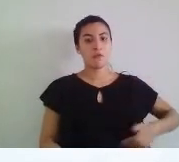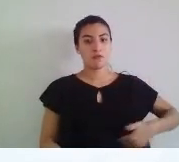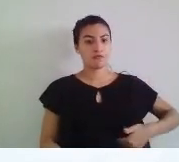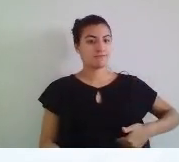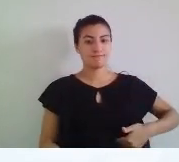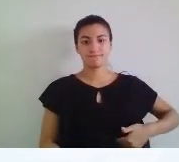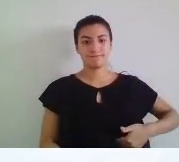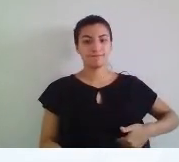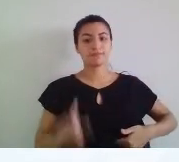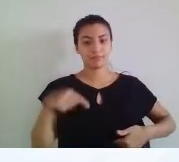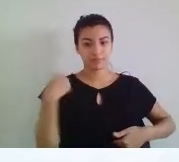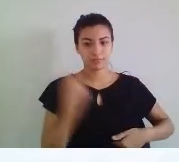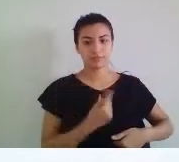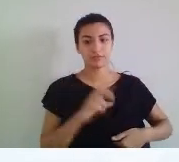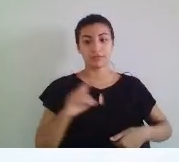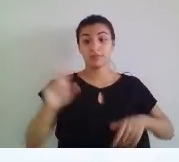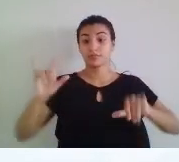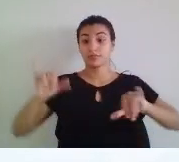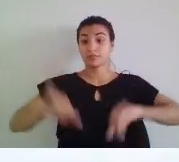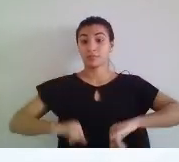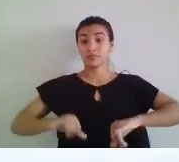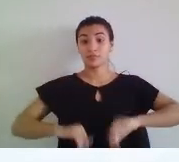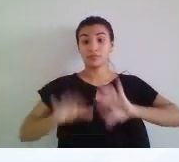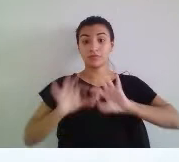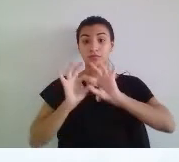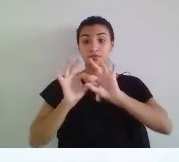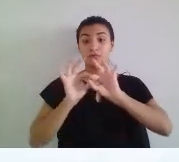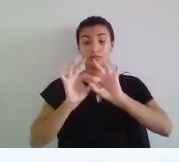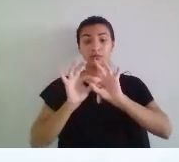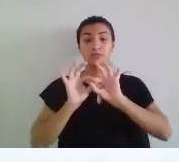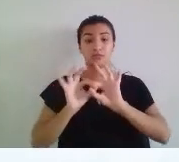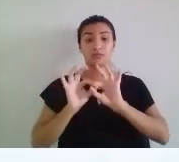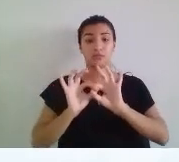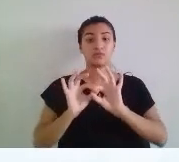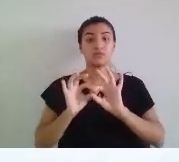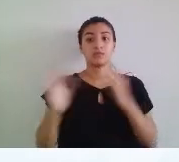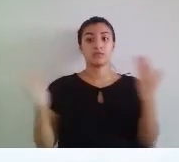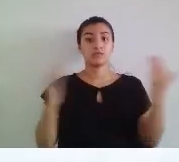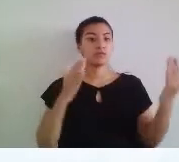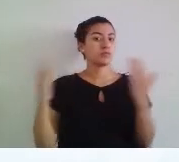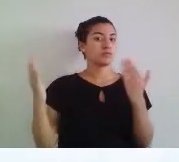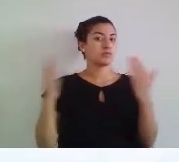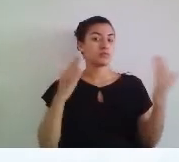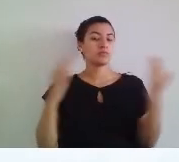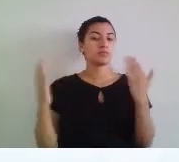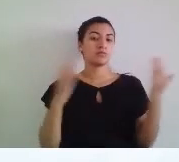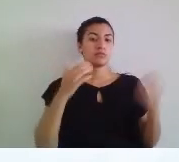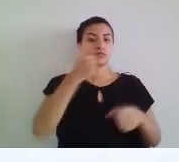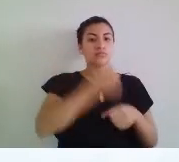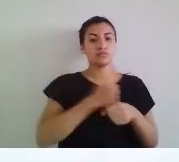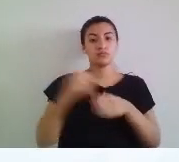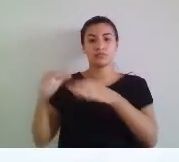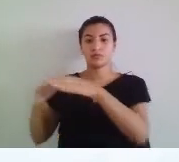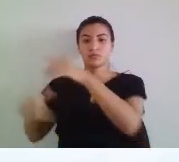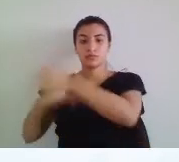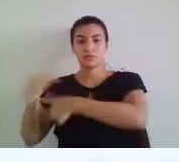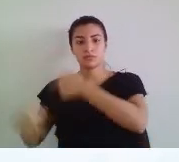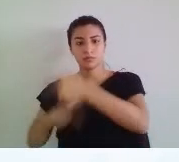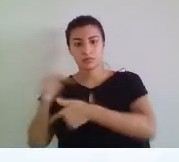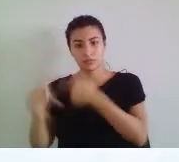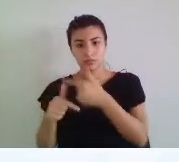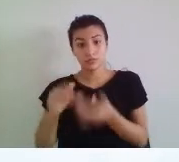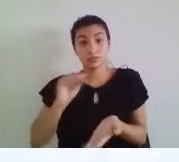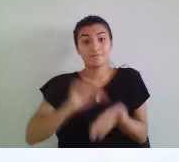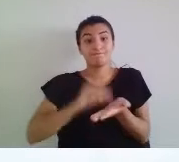Então, a gente está sofrendo coletivamente, e aqui os dois lados da moeda, patronato e classe trabalhadora, por uma